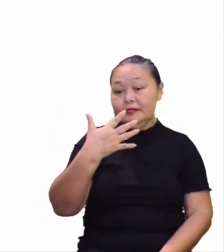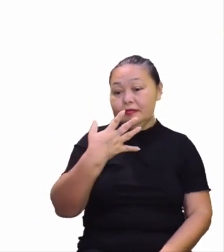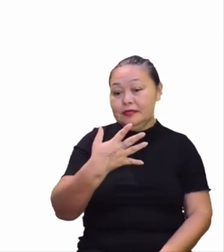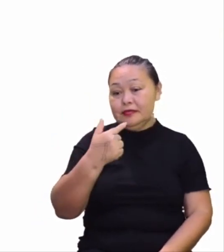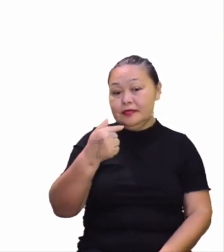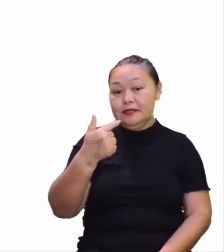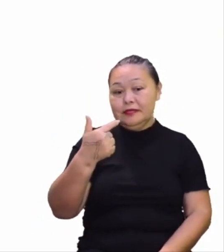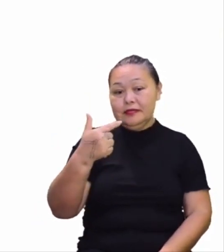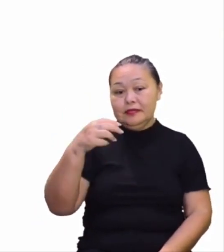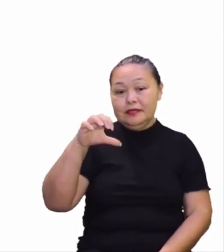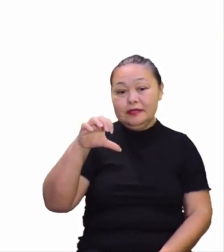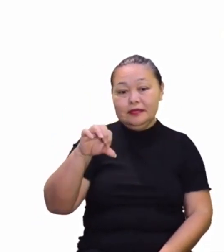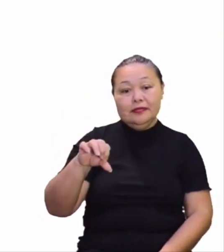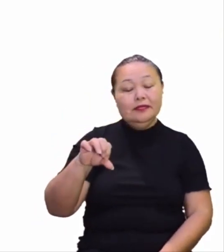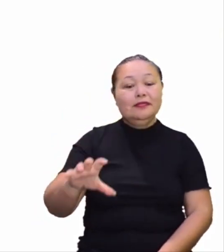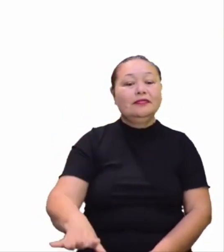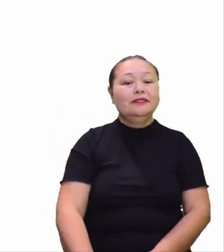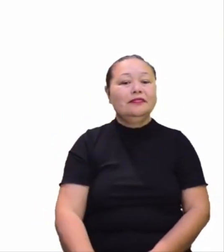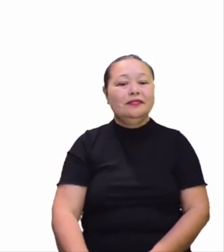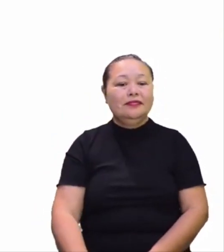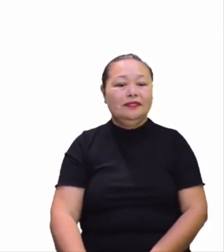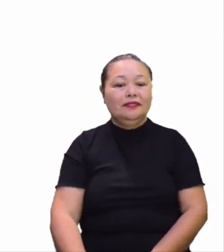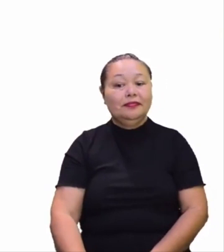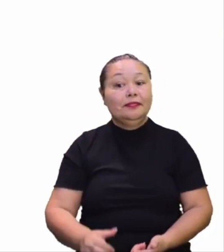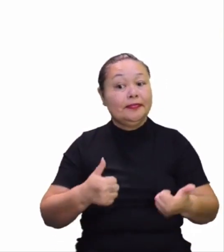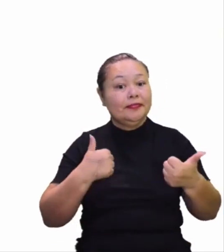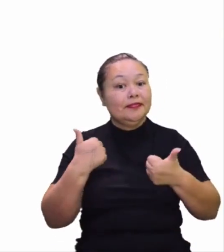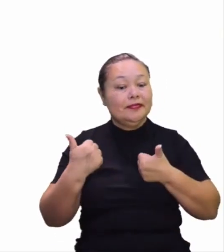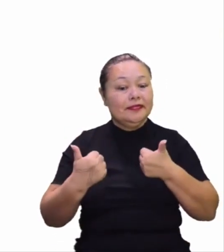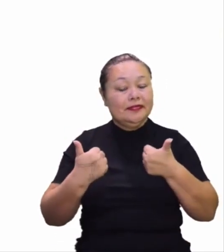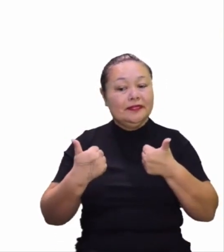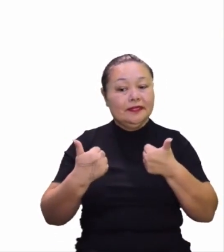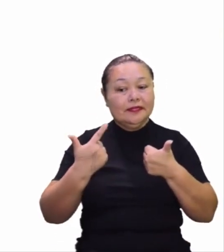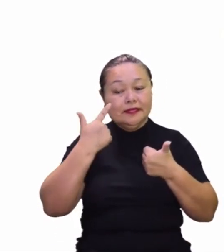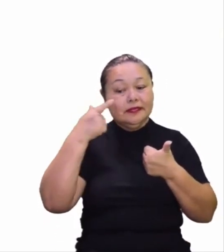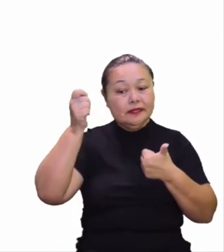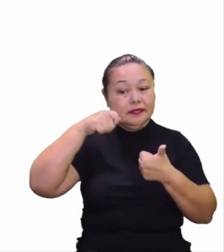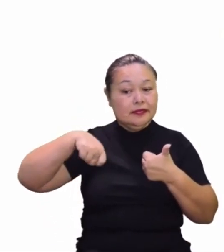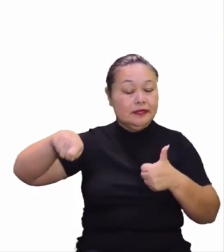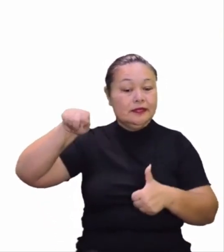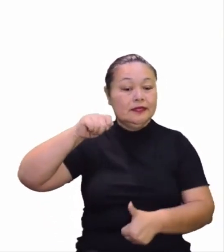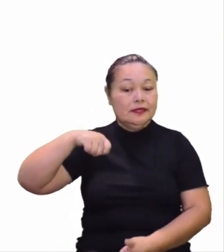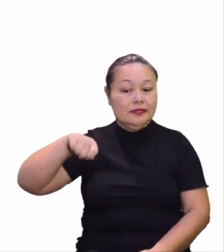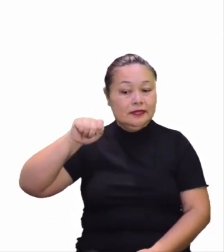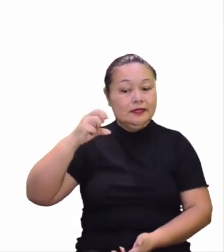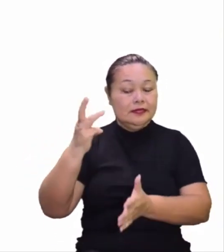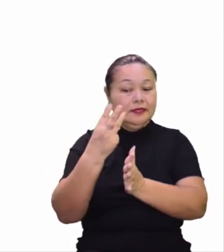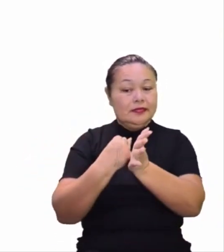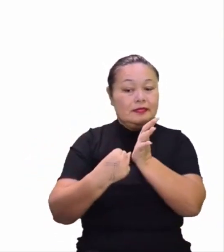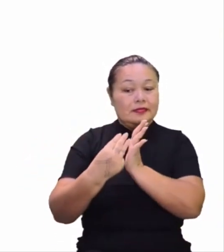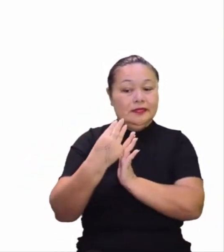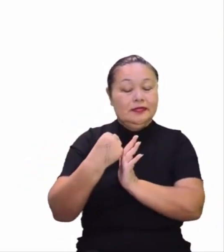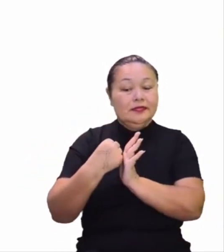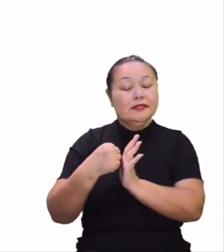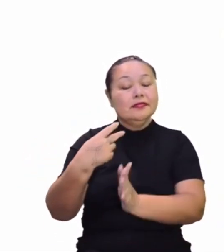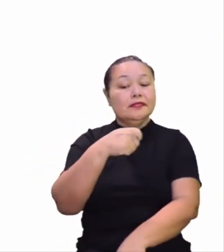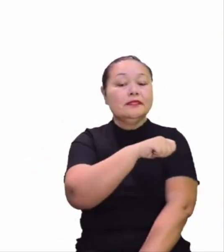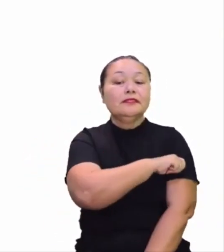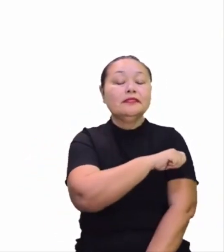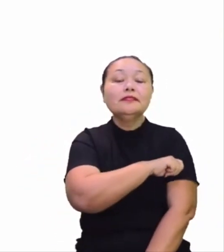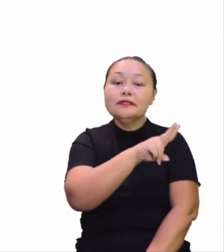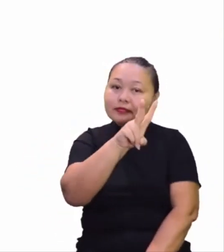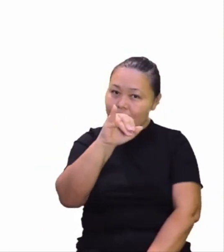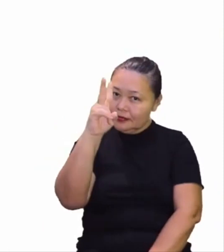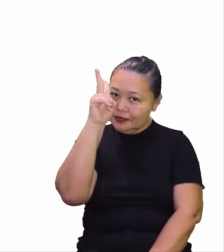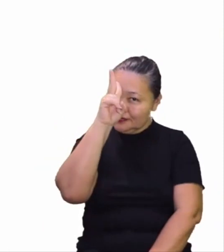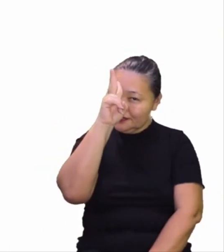427 e 429. E 429, né? Beleza. Lá no mapa você circulou, né? Isso. É isso aí. E o aluno vai lembrar,